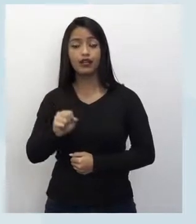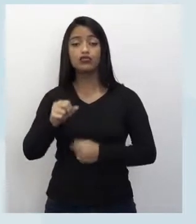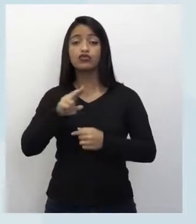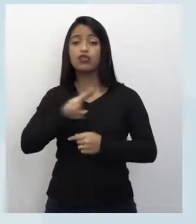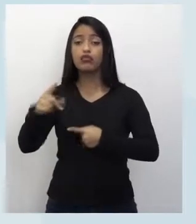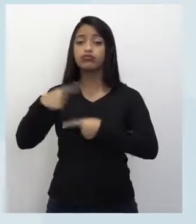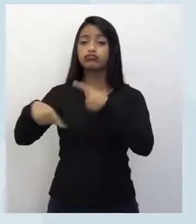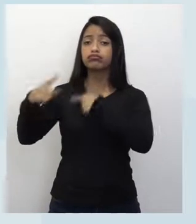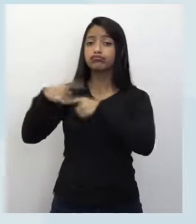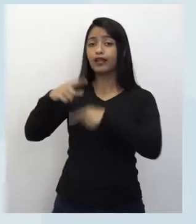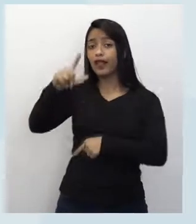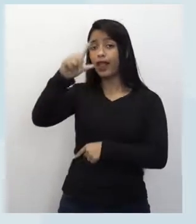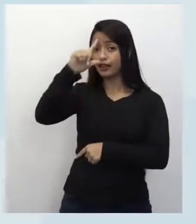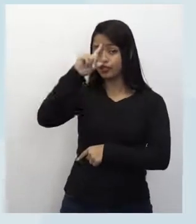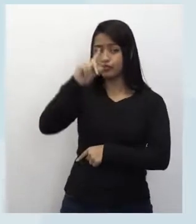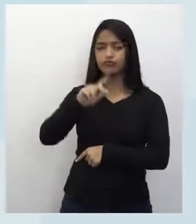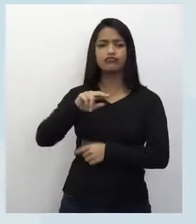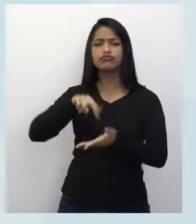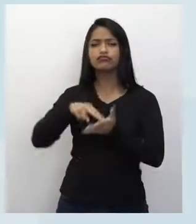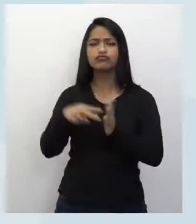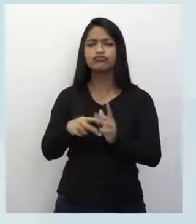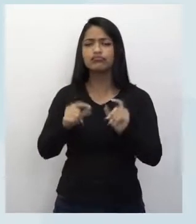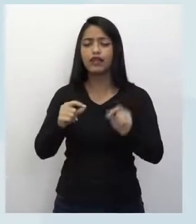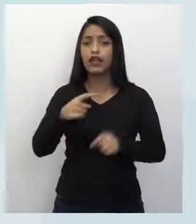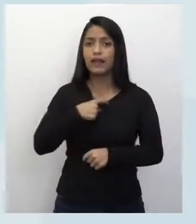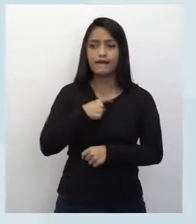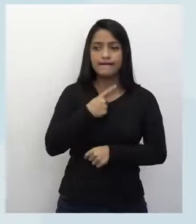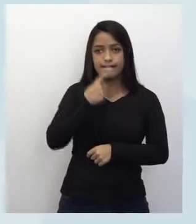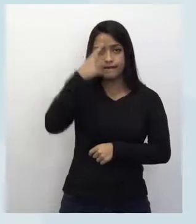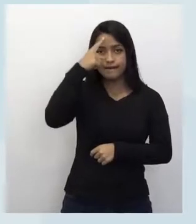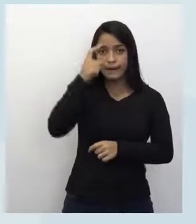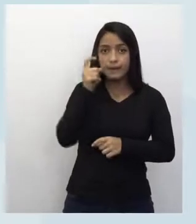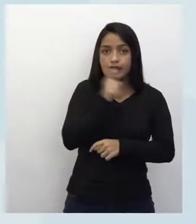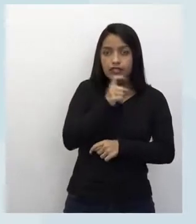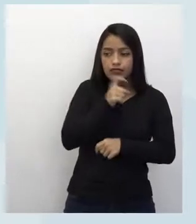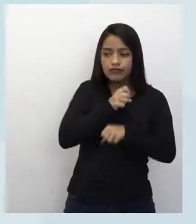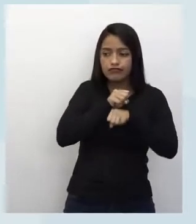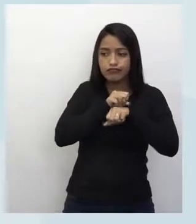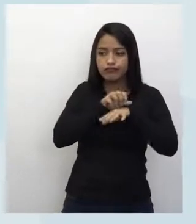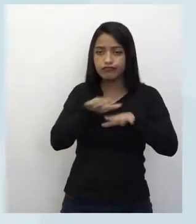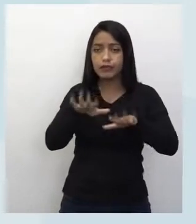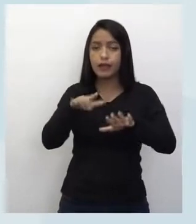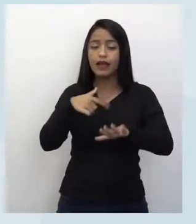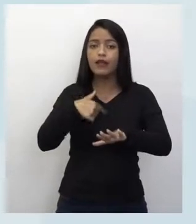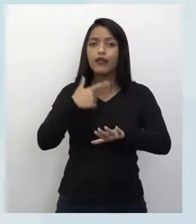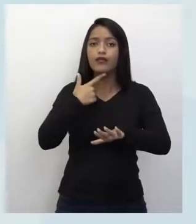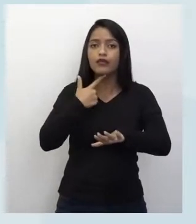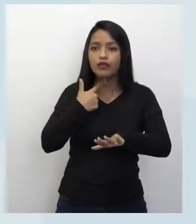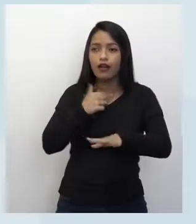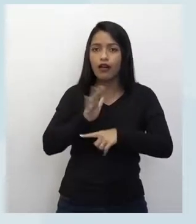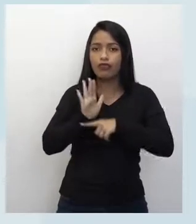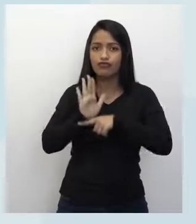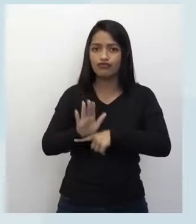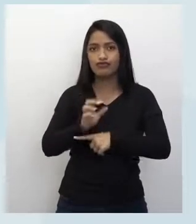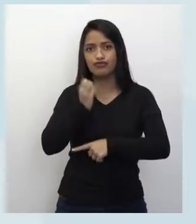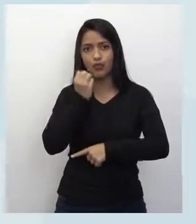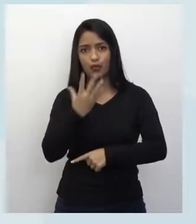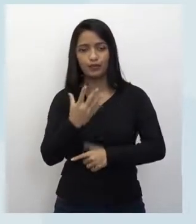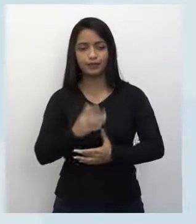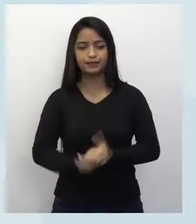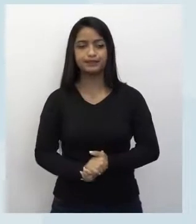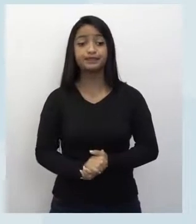uma mentira contada com boas intenções. A Pia Fraus é um grupo de teatro de boneco que desde